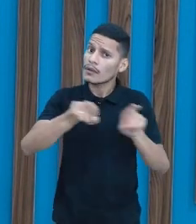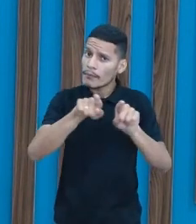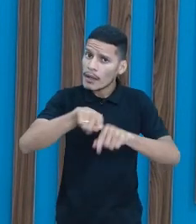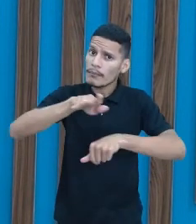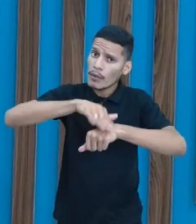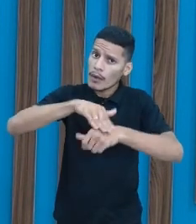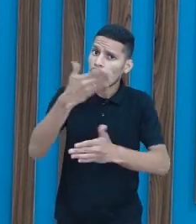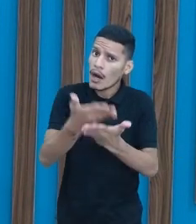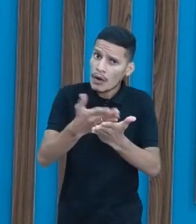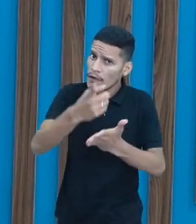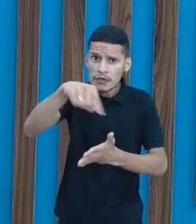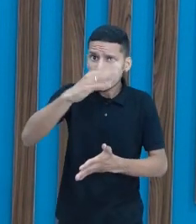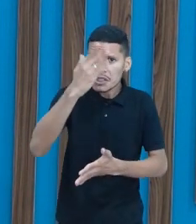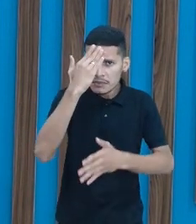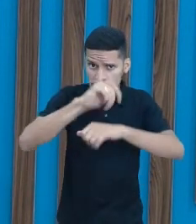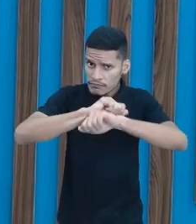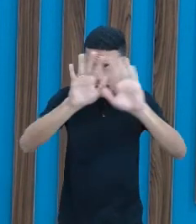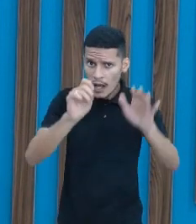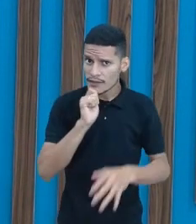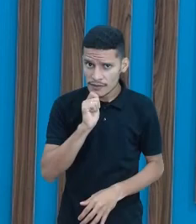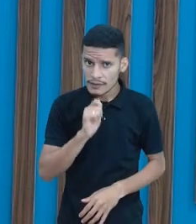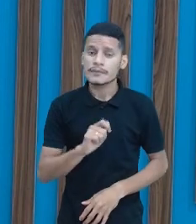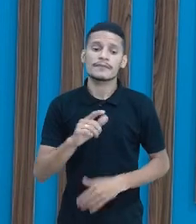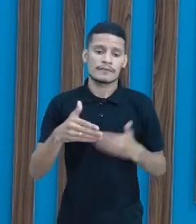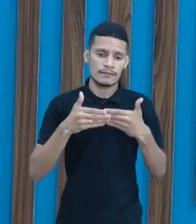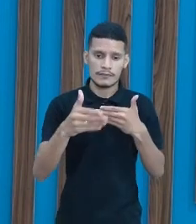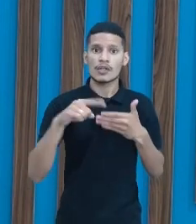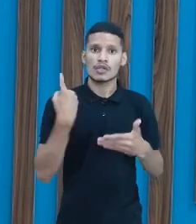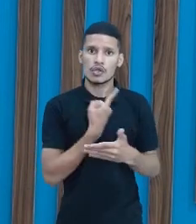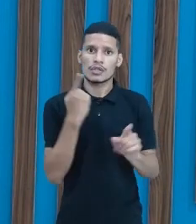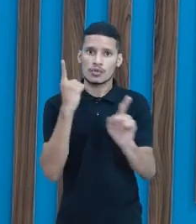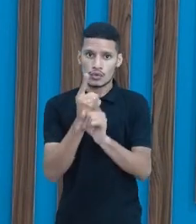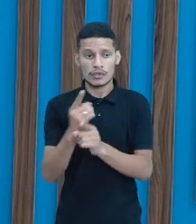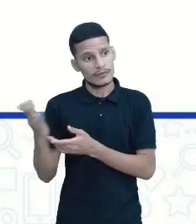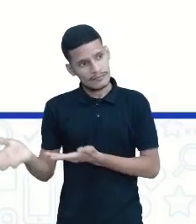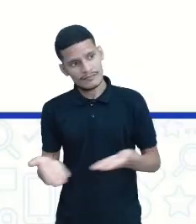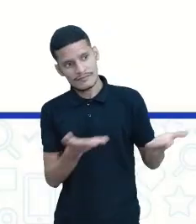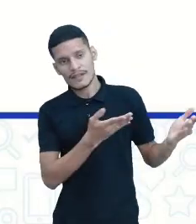da aula que não ficou bem claro, tá? A gente vai se ver logo mais. Tiago?